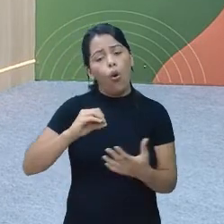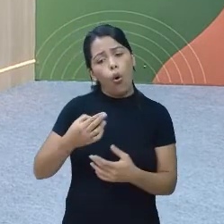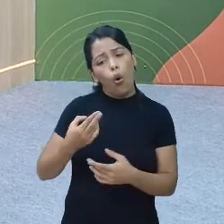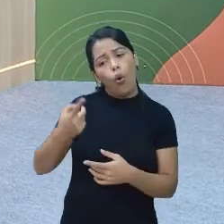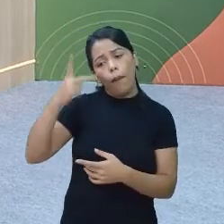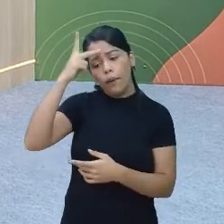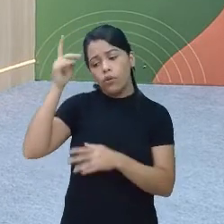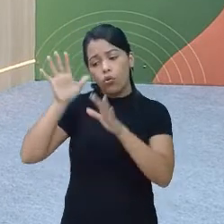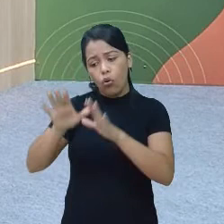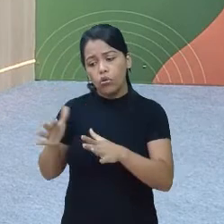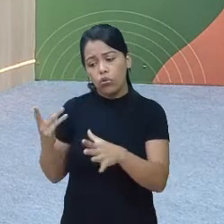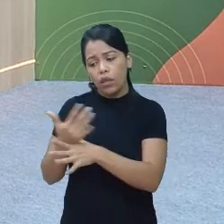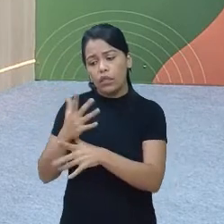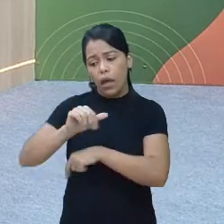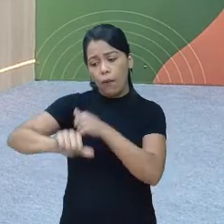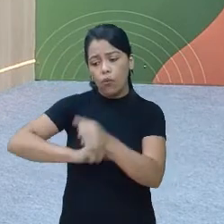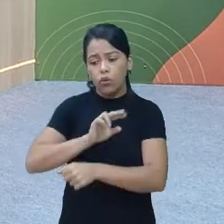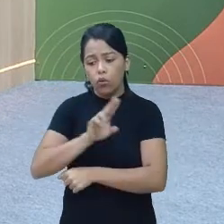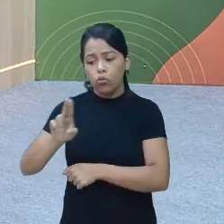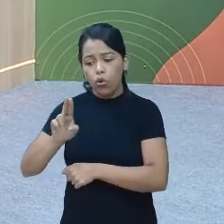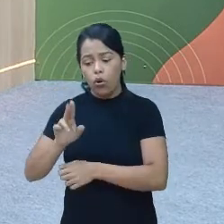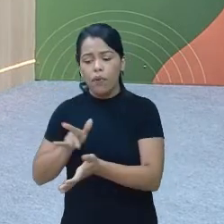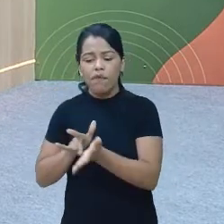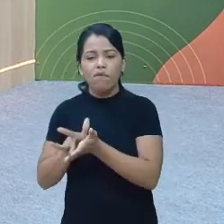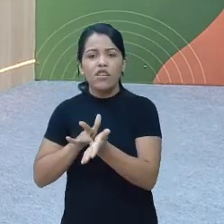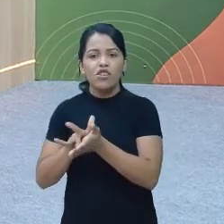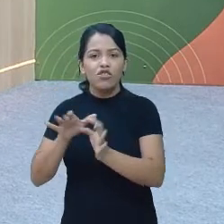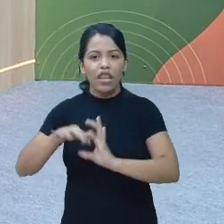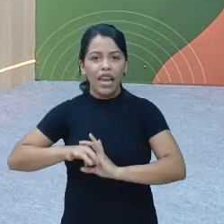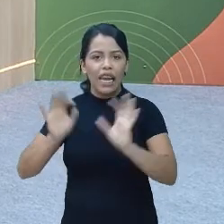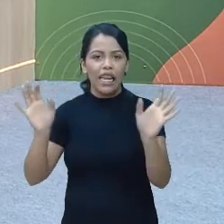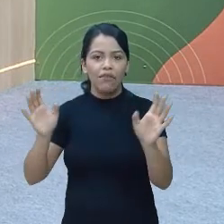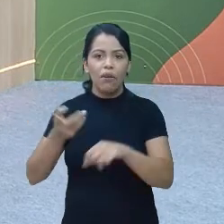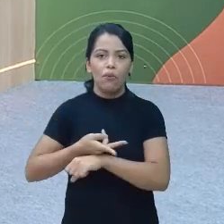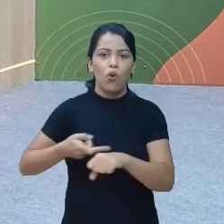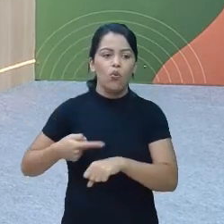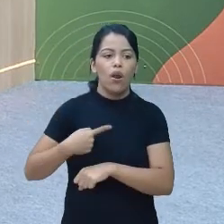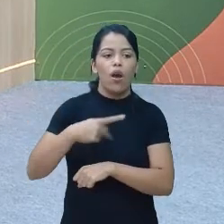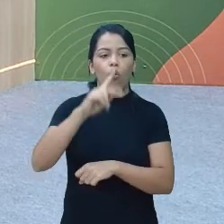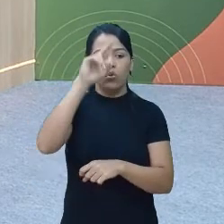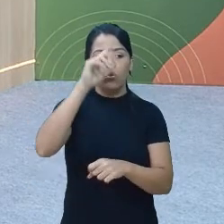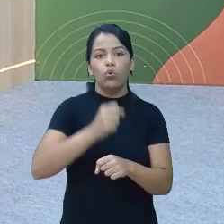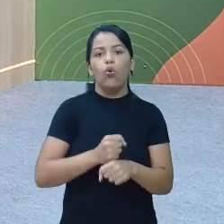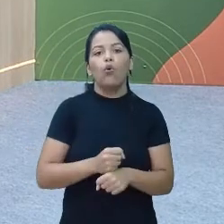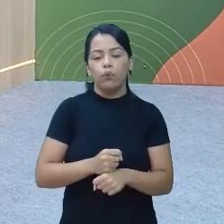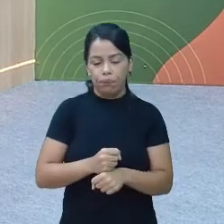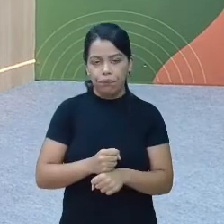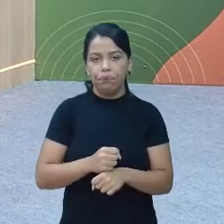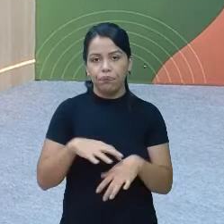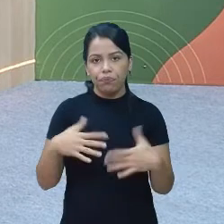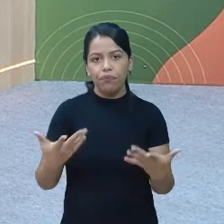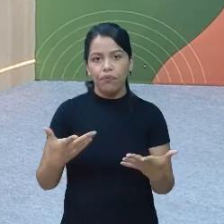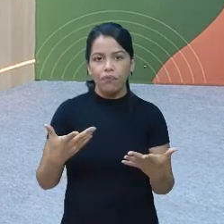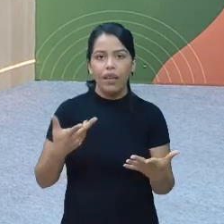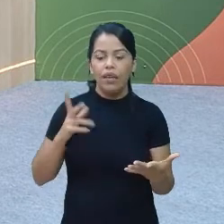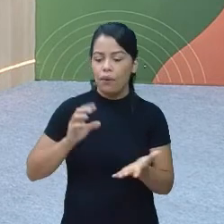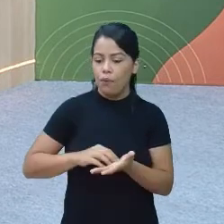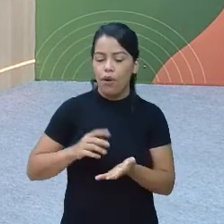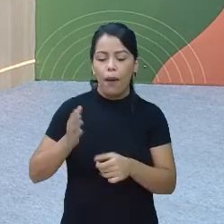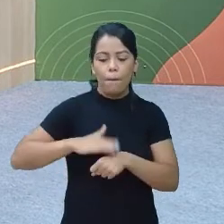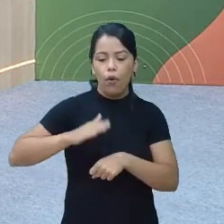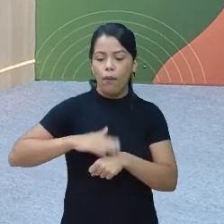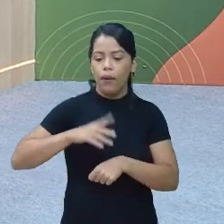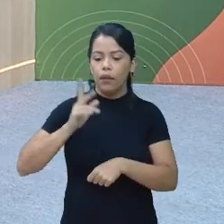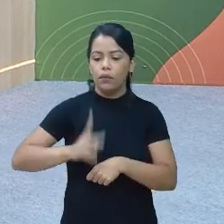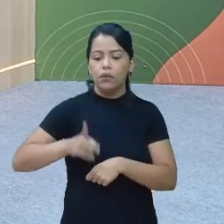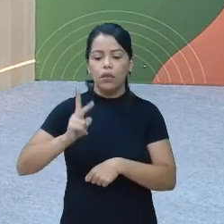mudam de nome, fingem que são livres, procuram outros senhores, né? Enfim. Então, a todo momento, essa cidade escravocrata, ela